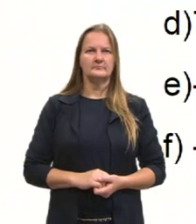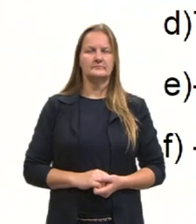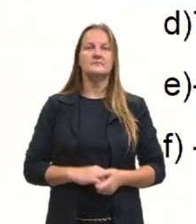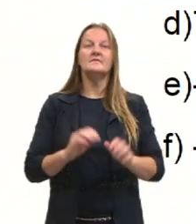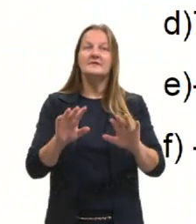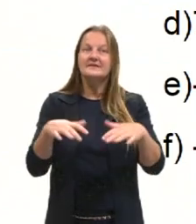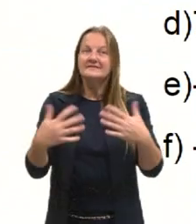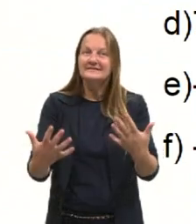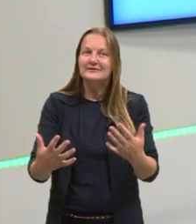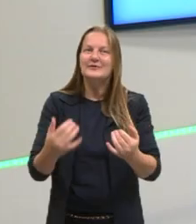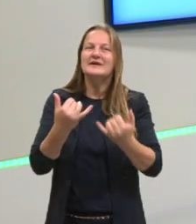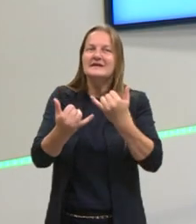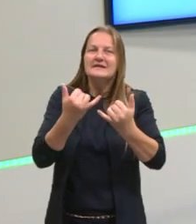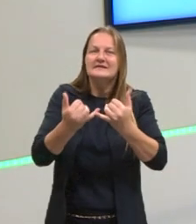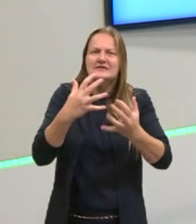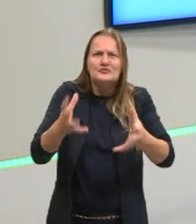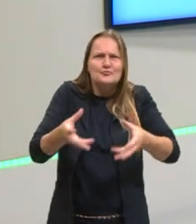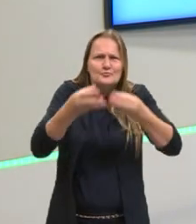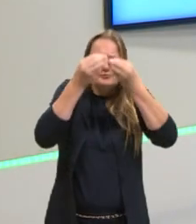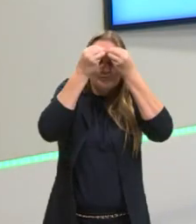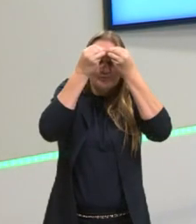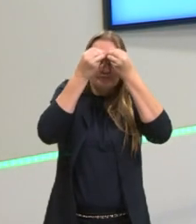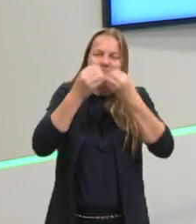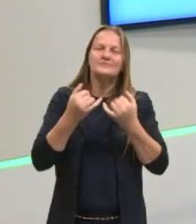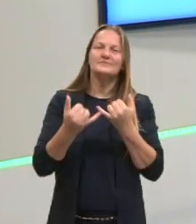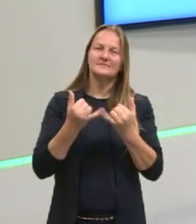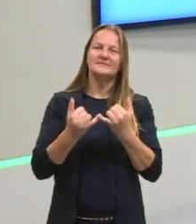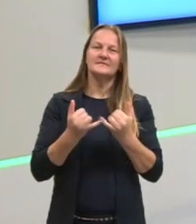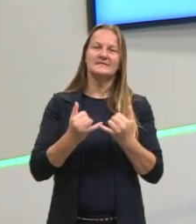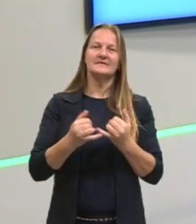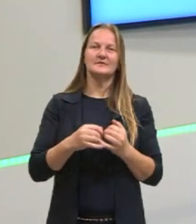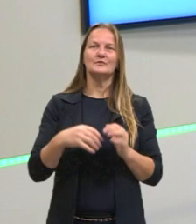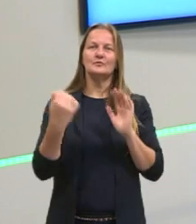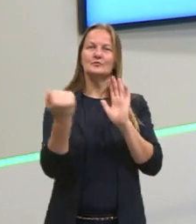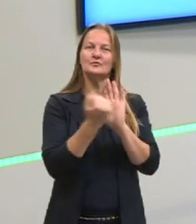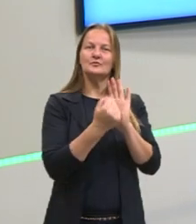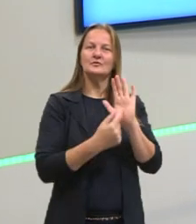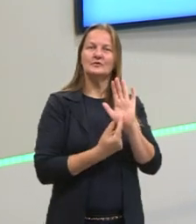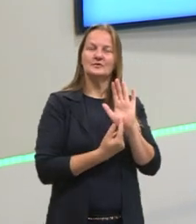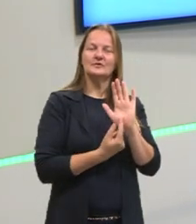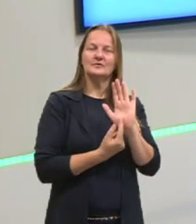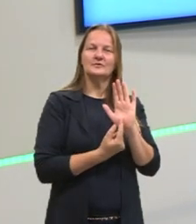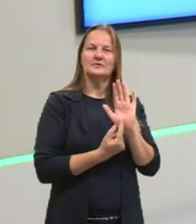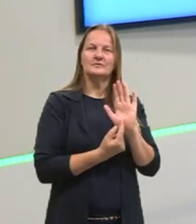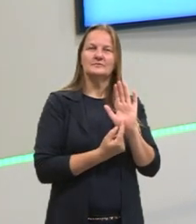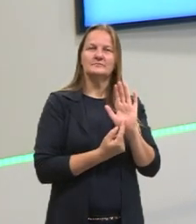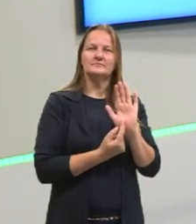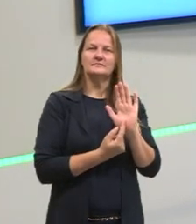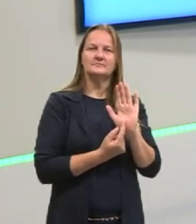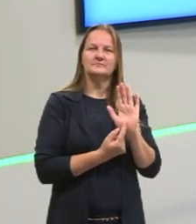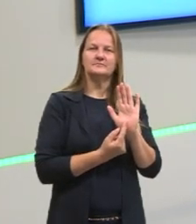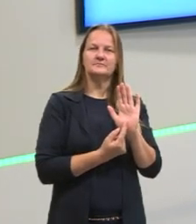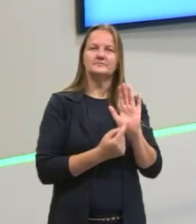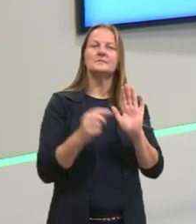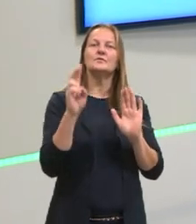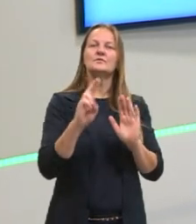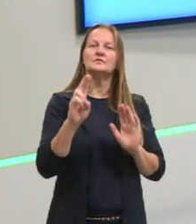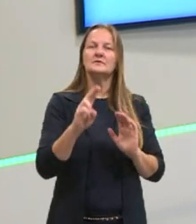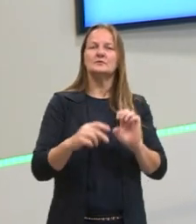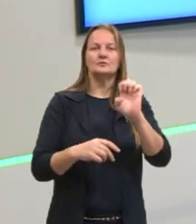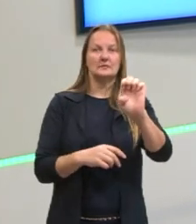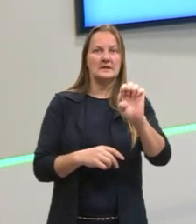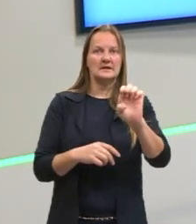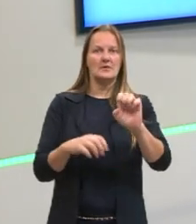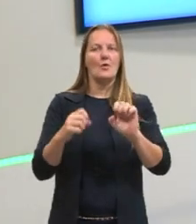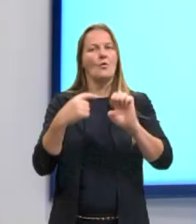Então, exercícios de fixação. Aqui eu tenho, então, o seguinte exercício. Utilizando os símbolos pertence ou